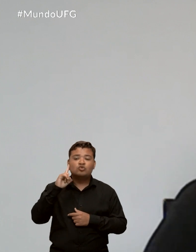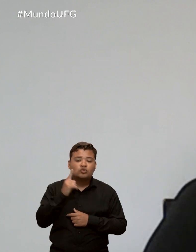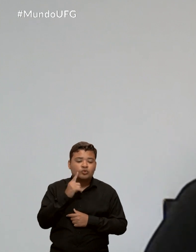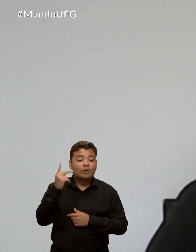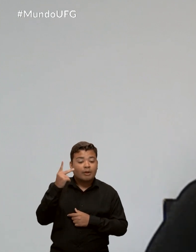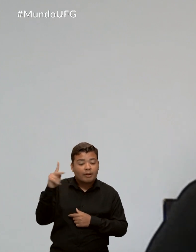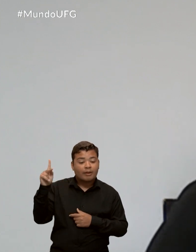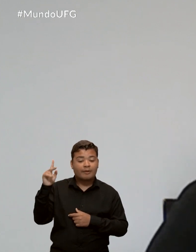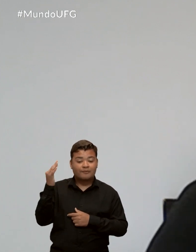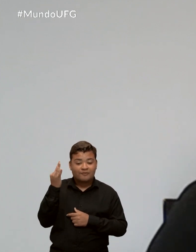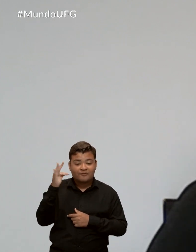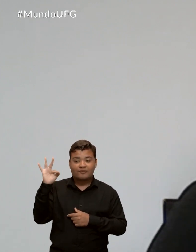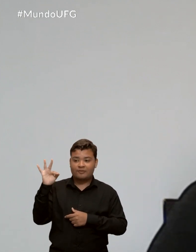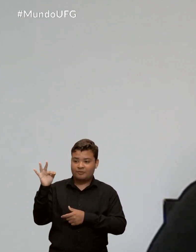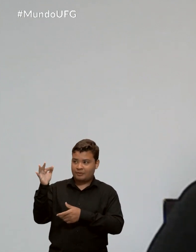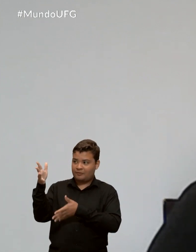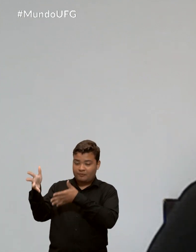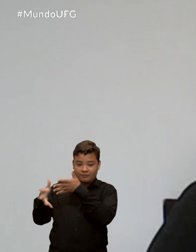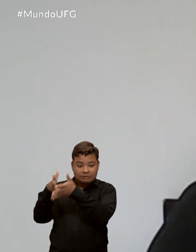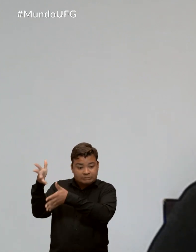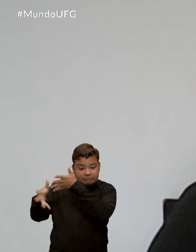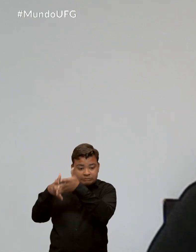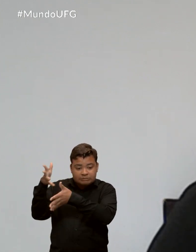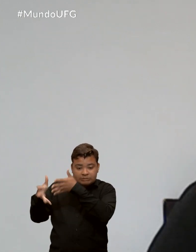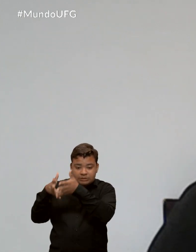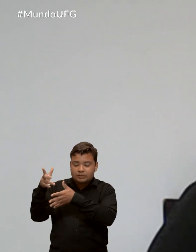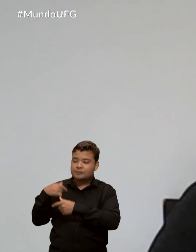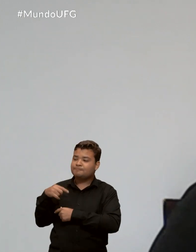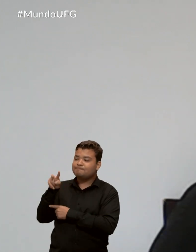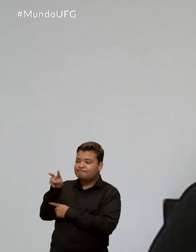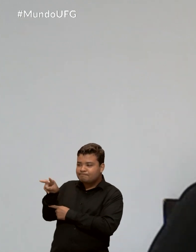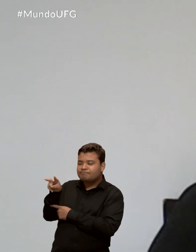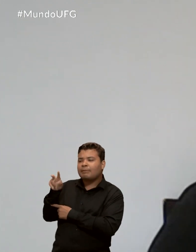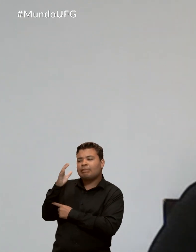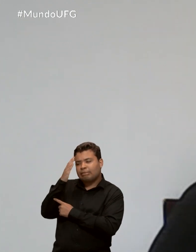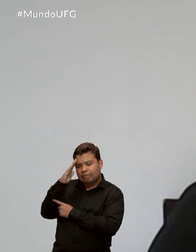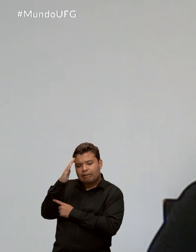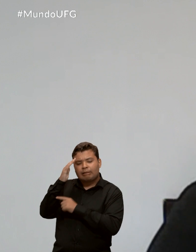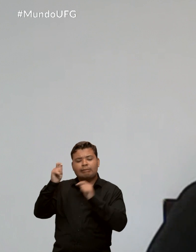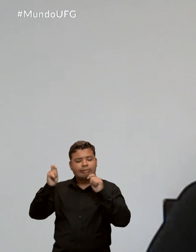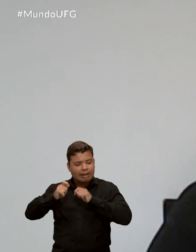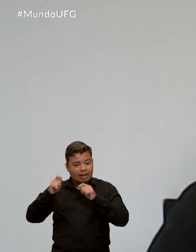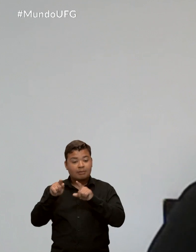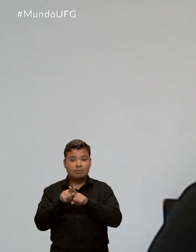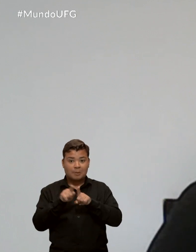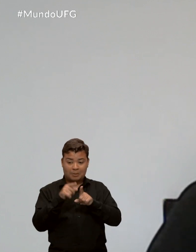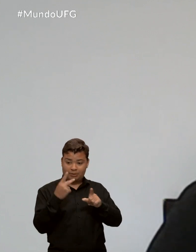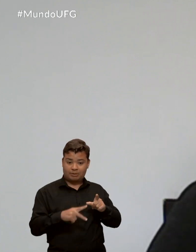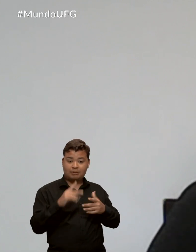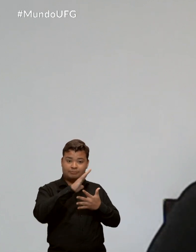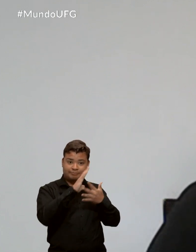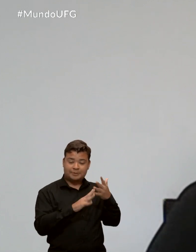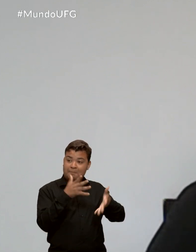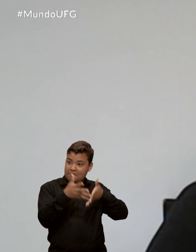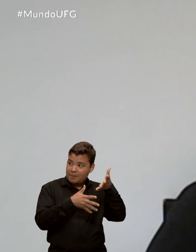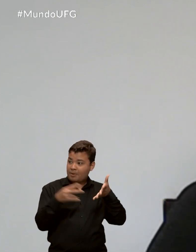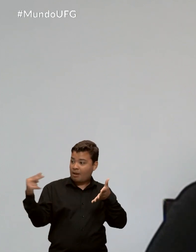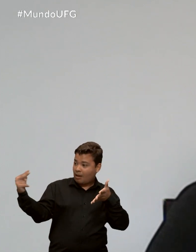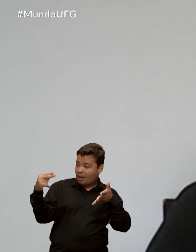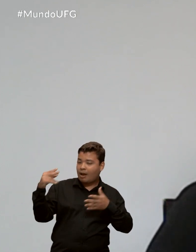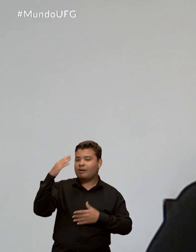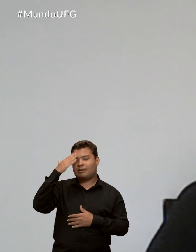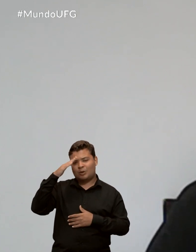surdo sinalizante da língua de sinais francesa diz, e eles também conseguem compreender a língua brasileira